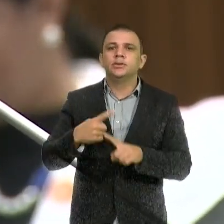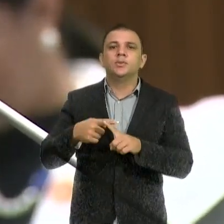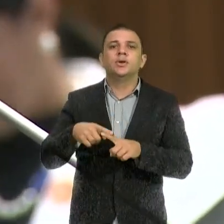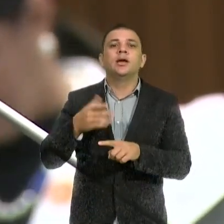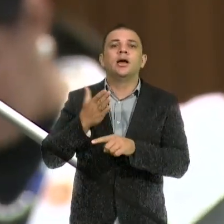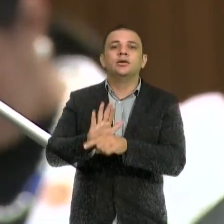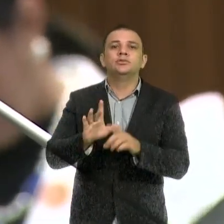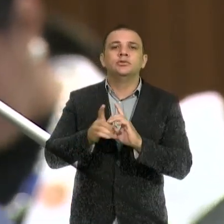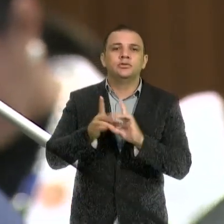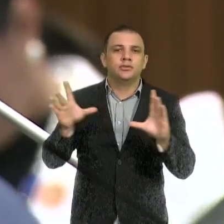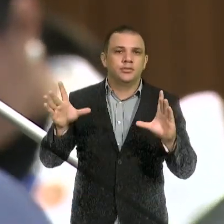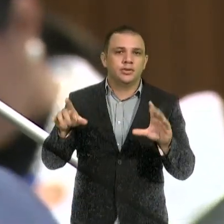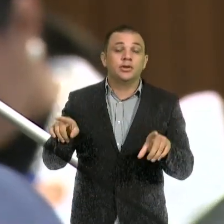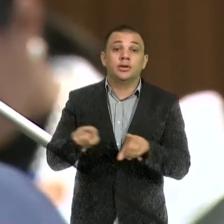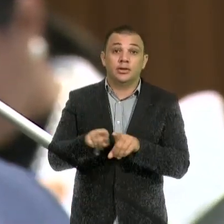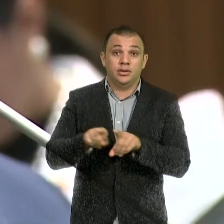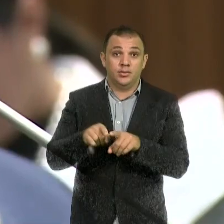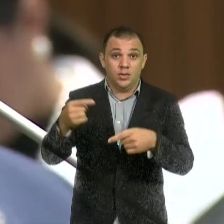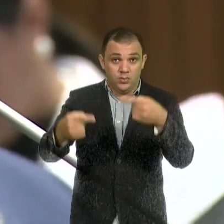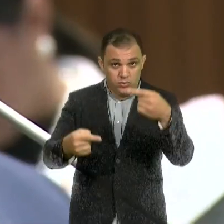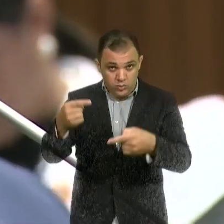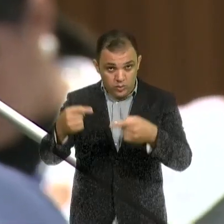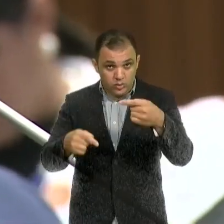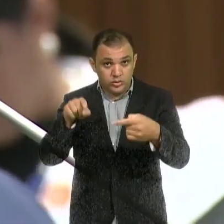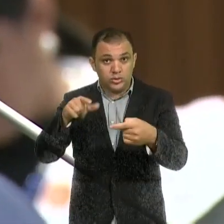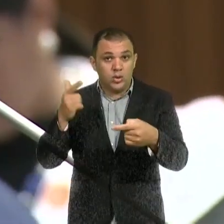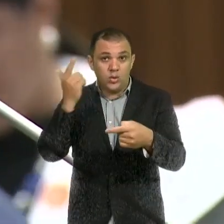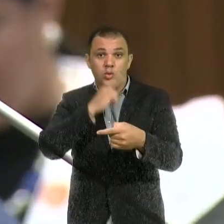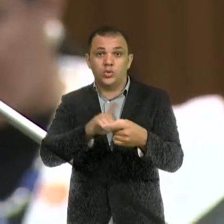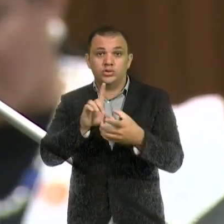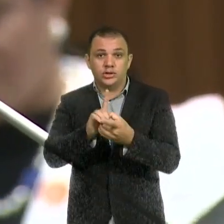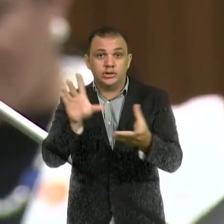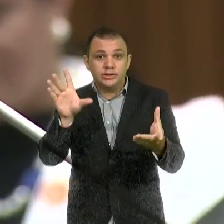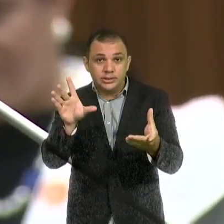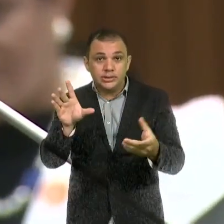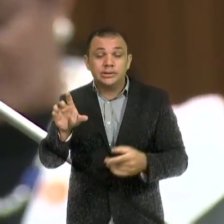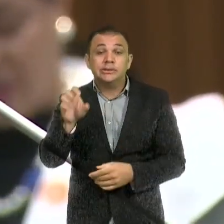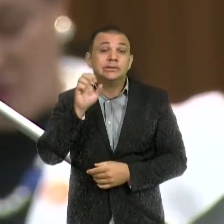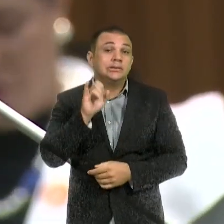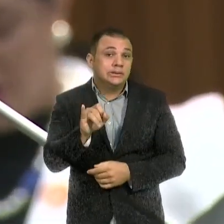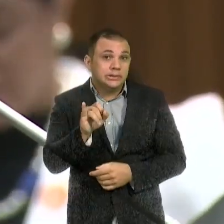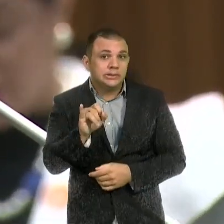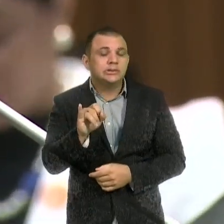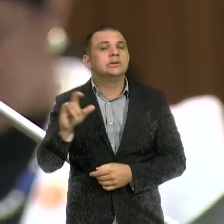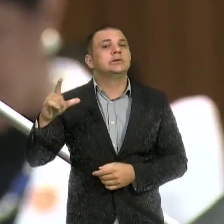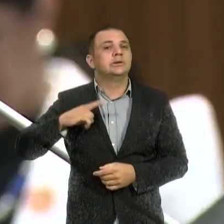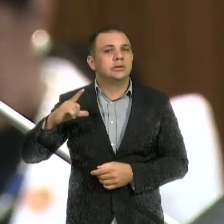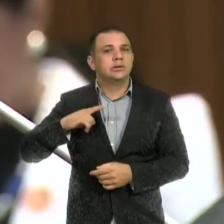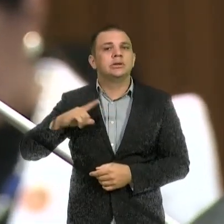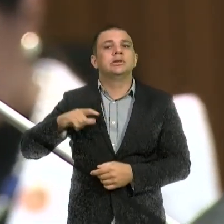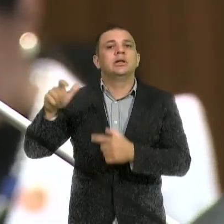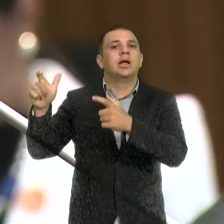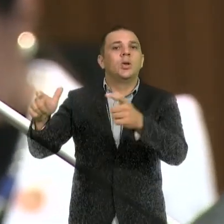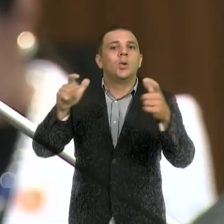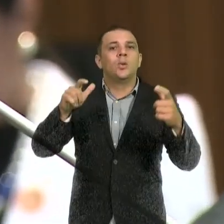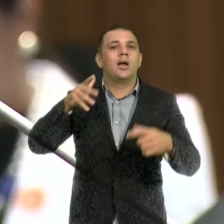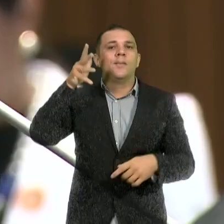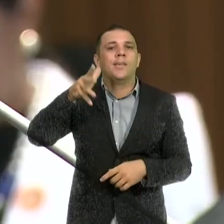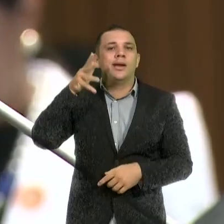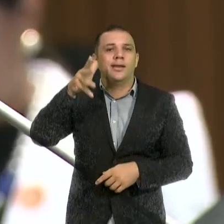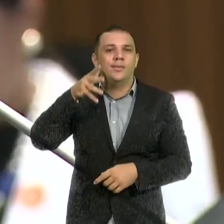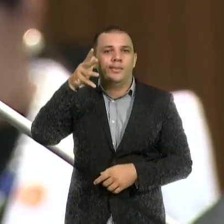regime político só pode se considerar democrático a partir de parlamentos que funcionem